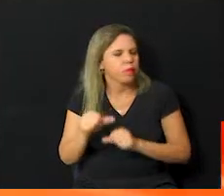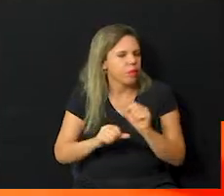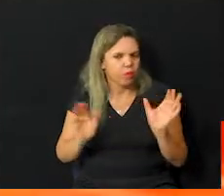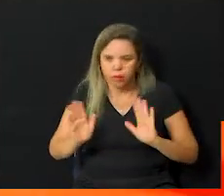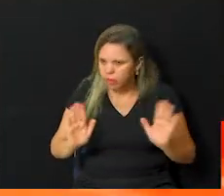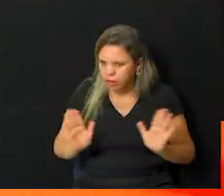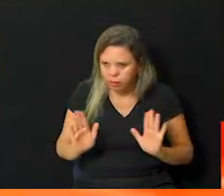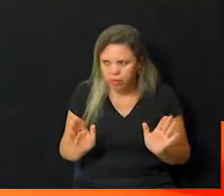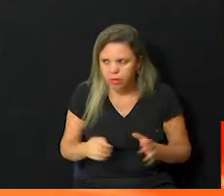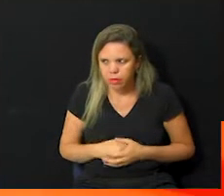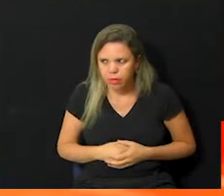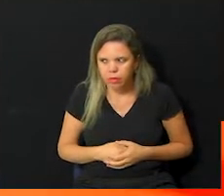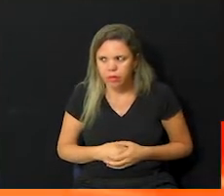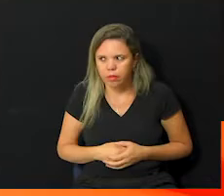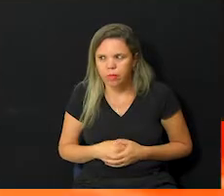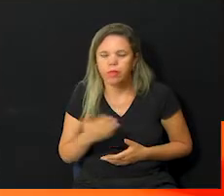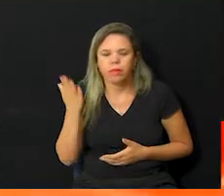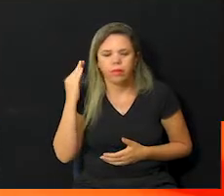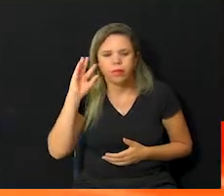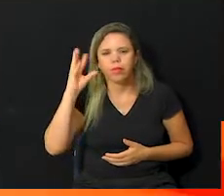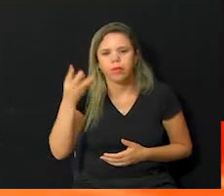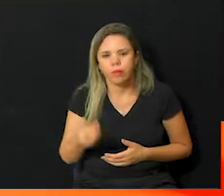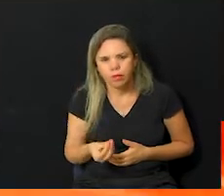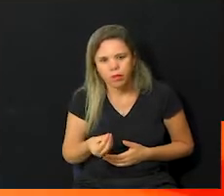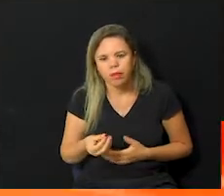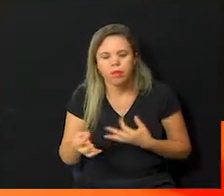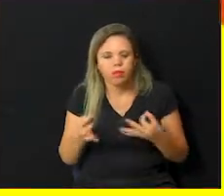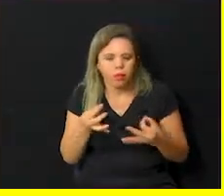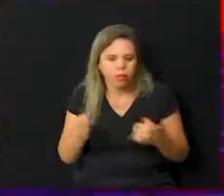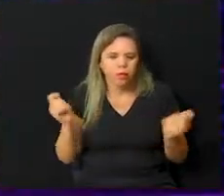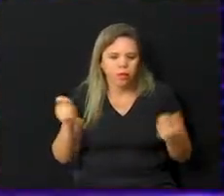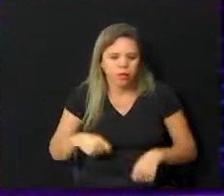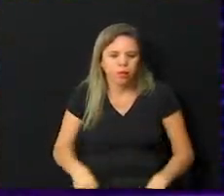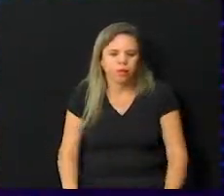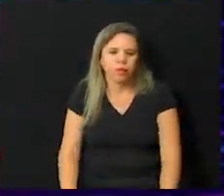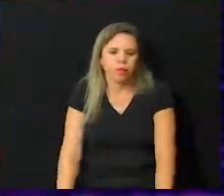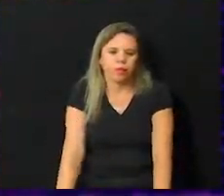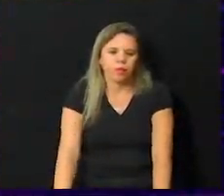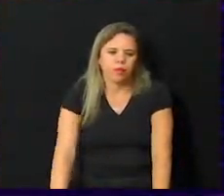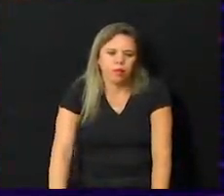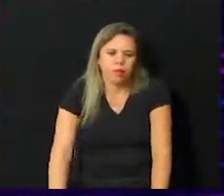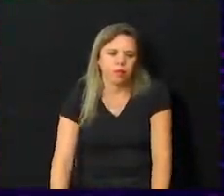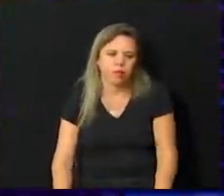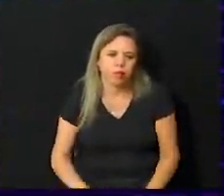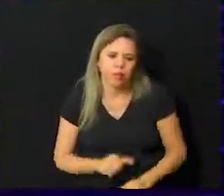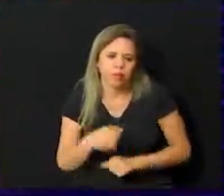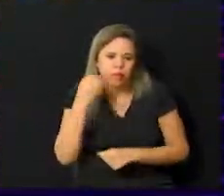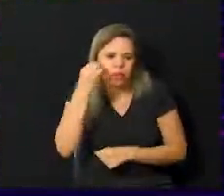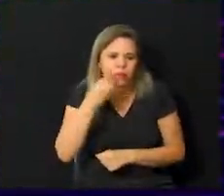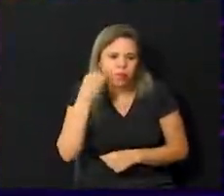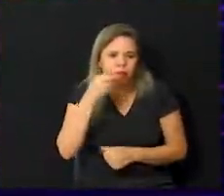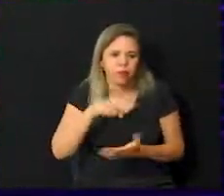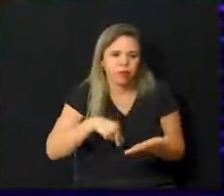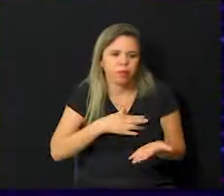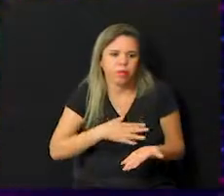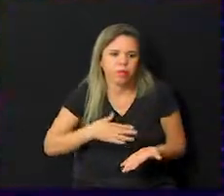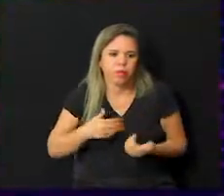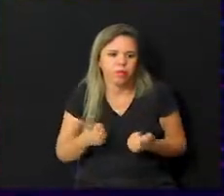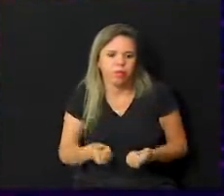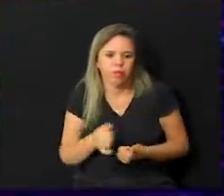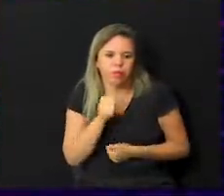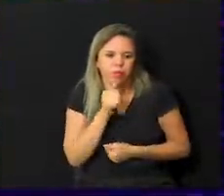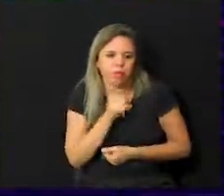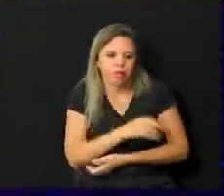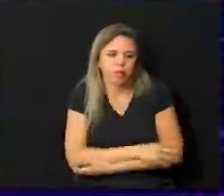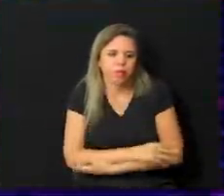não mudaria, mas eu entendo a crítica e tomo as medidas que eu posso tomar para tornar a experiência do leitor mais agradável. Então,